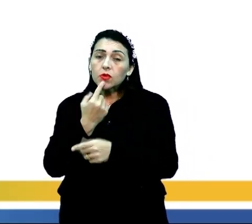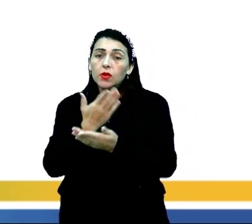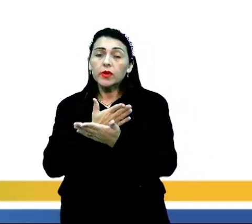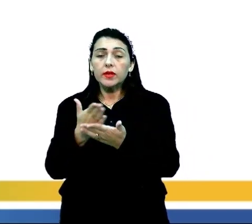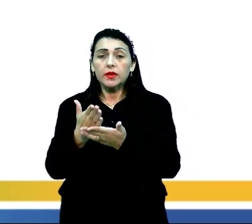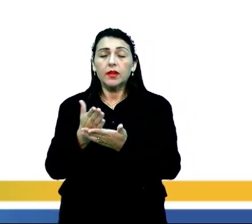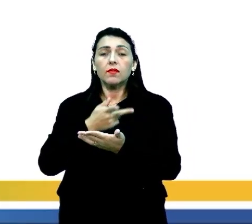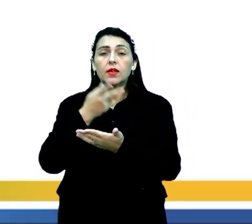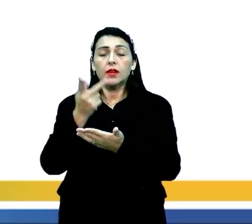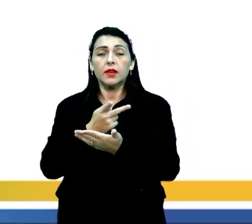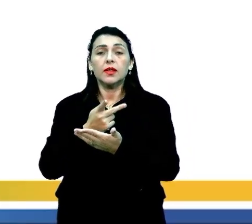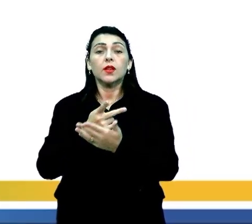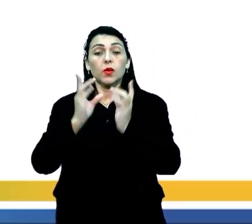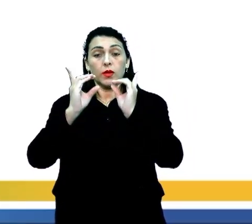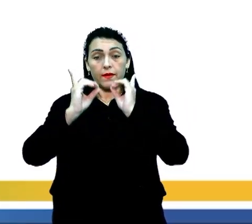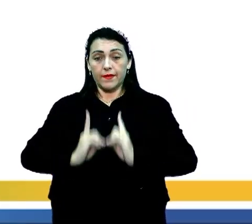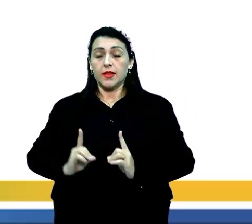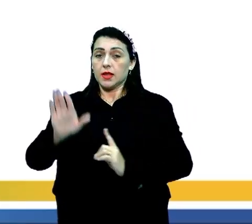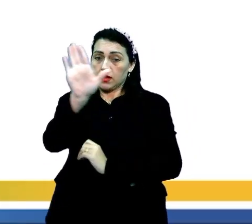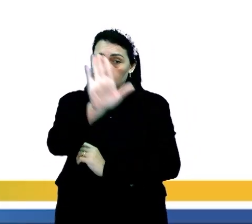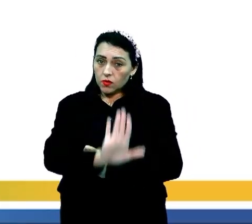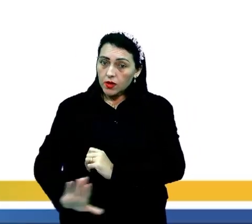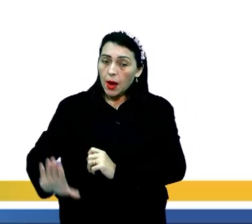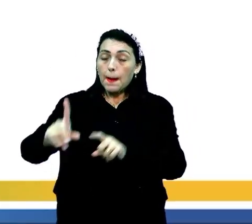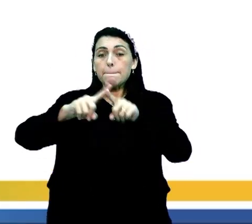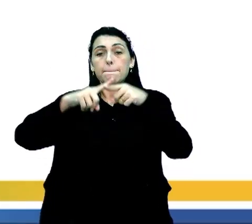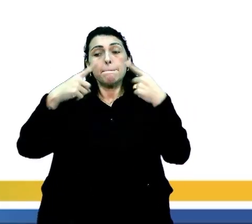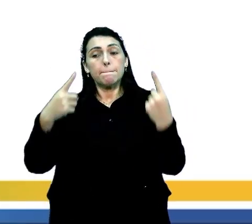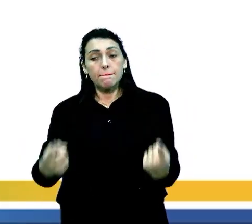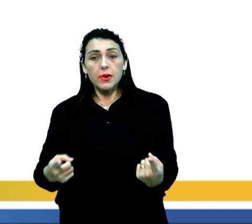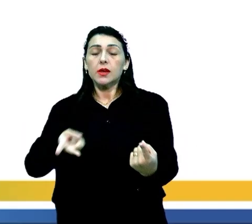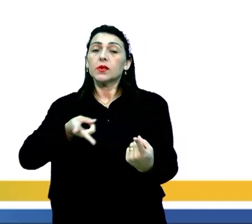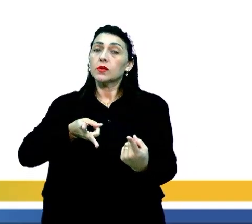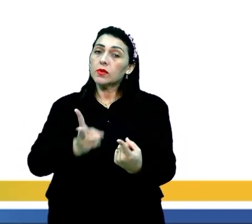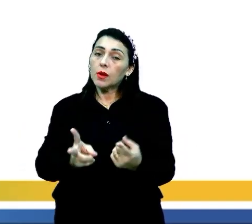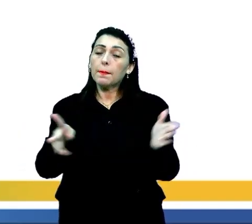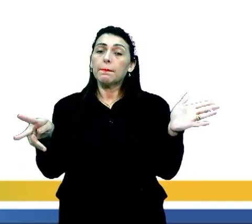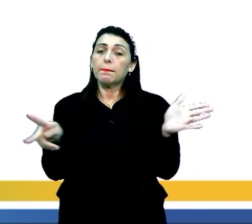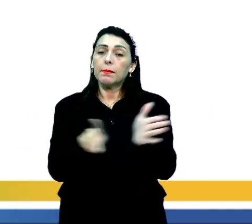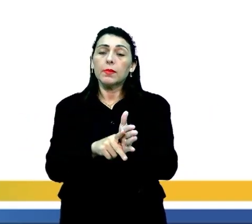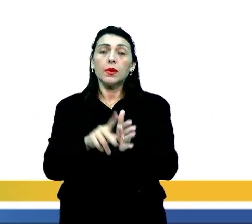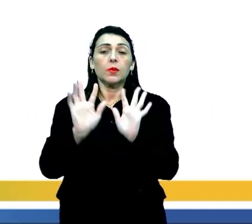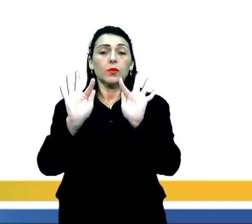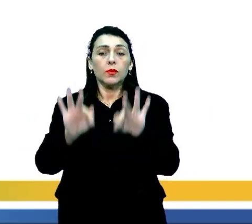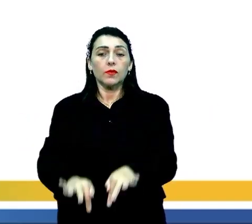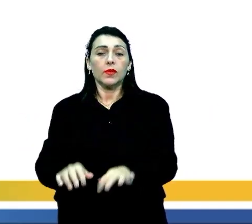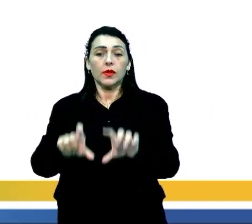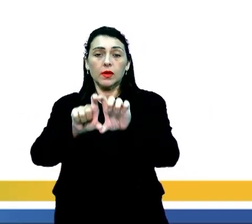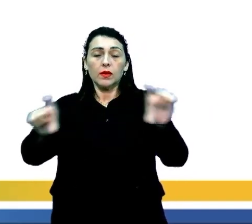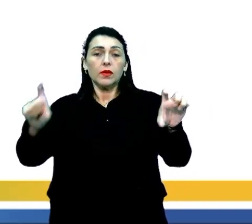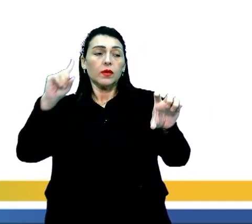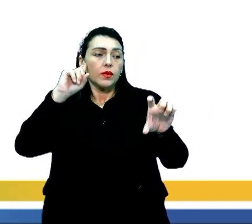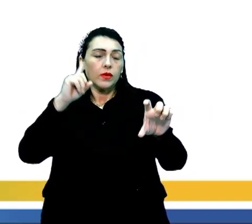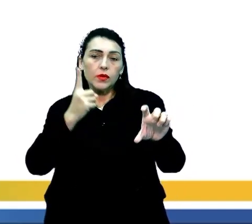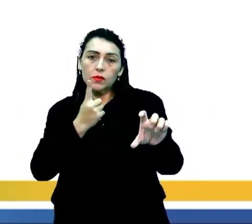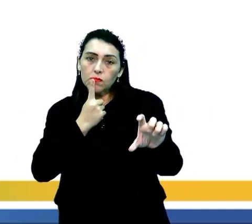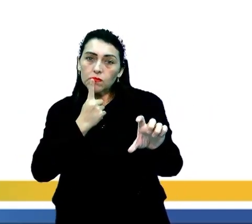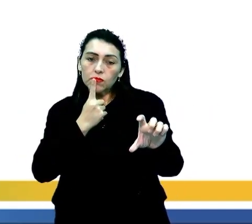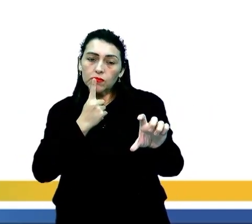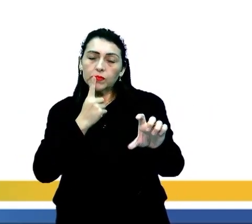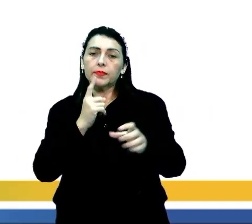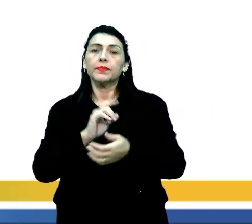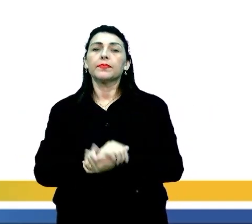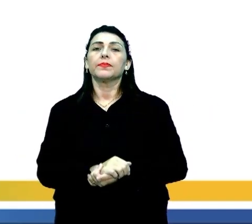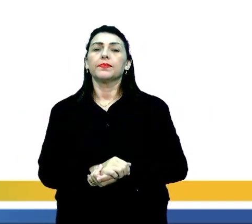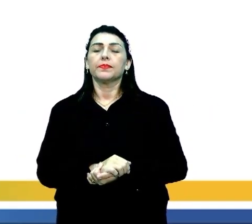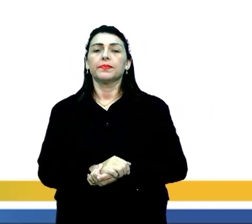iniciei falando dos deficientes de um modo geral, mas eu especifico aqui no final do meu parágrafo que eu estou falando especificamente